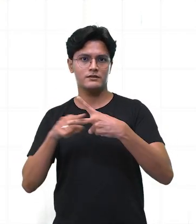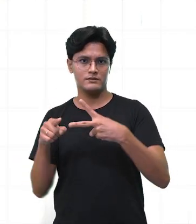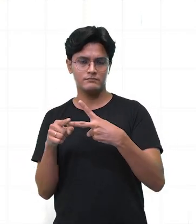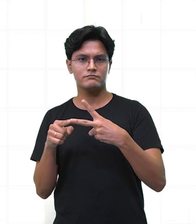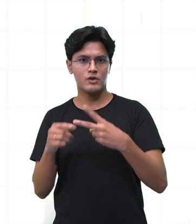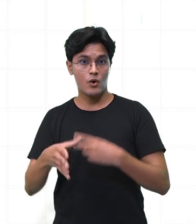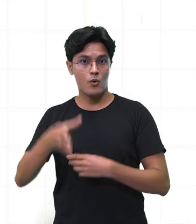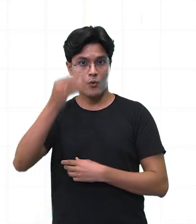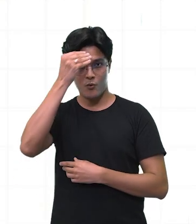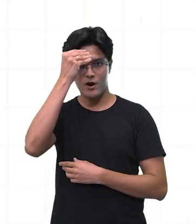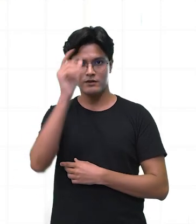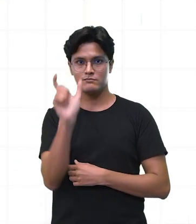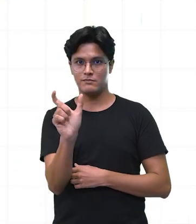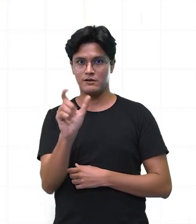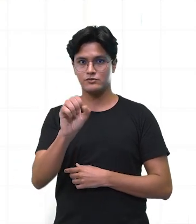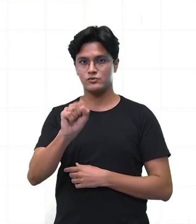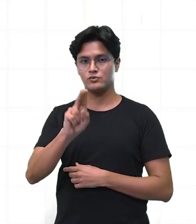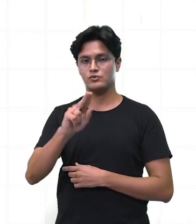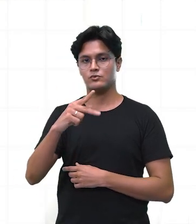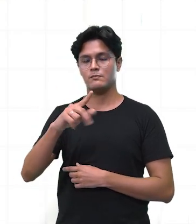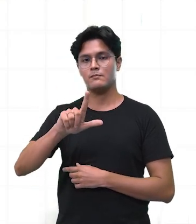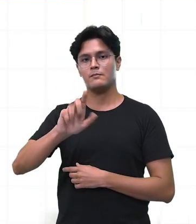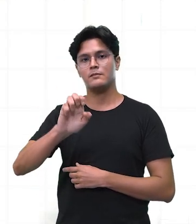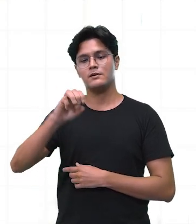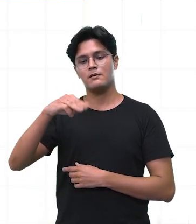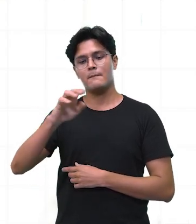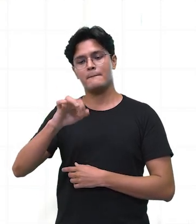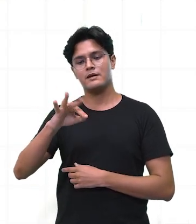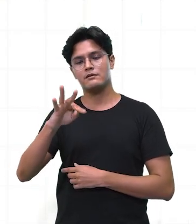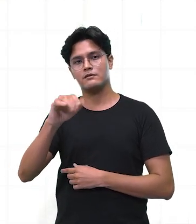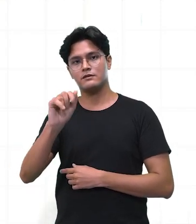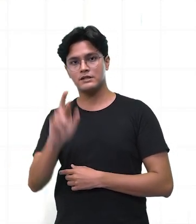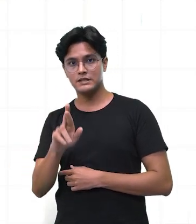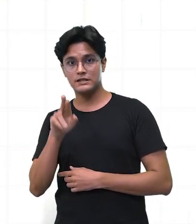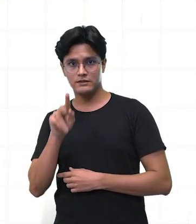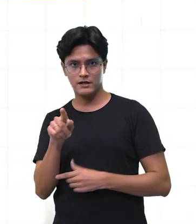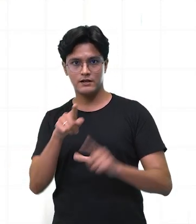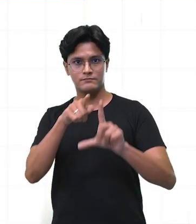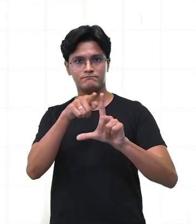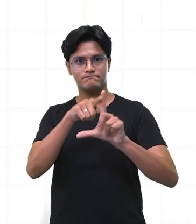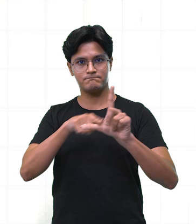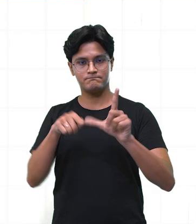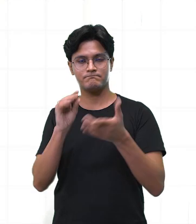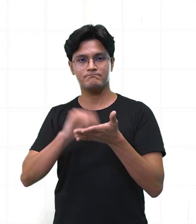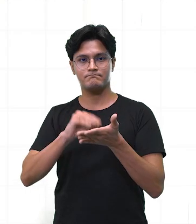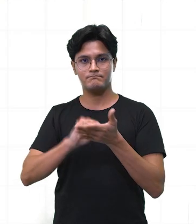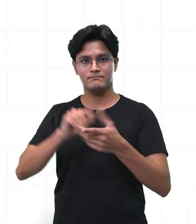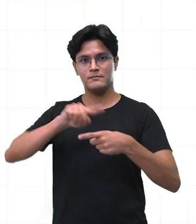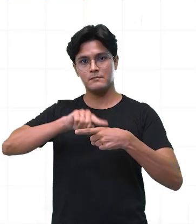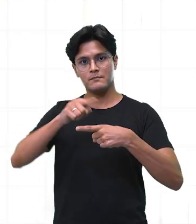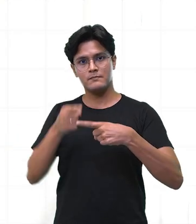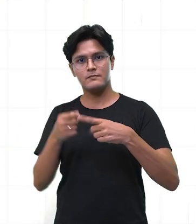ó, suplementar. Suplementar quer dizer que o ângulo tem